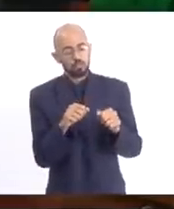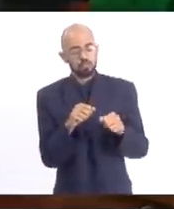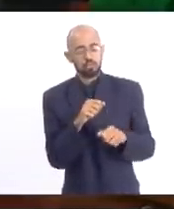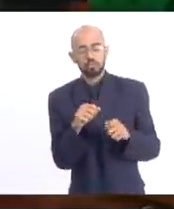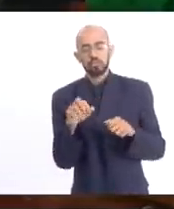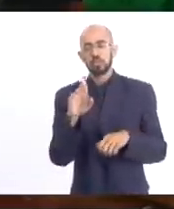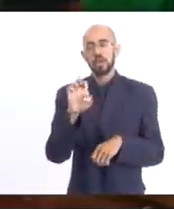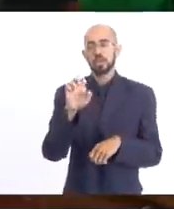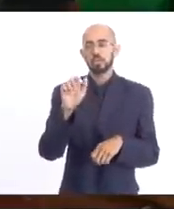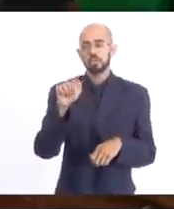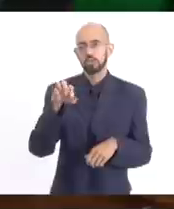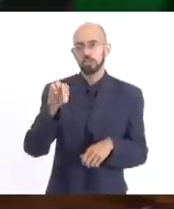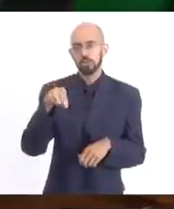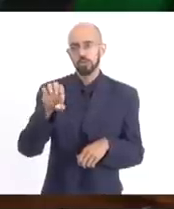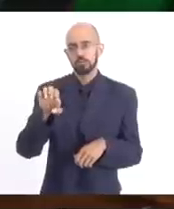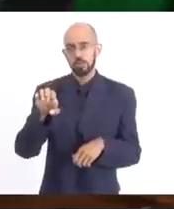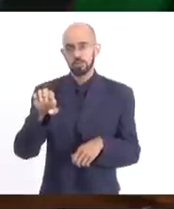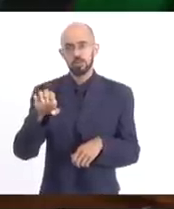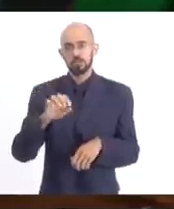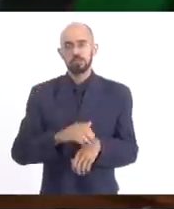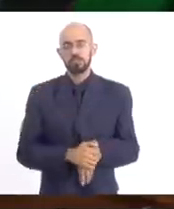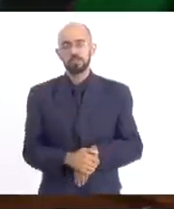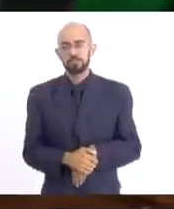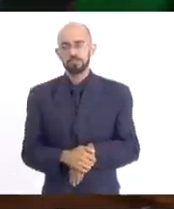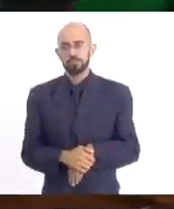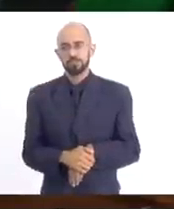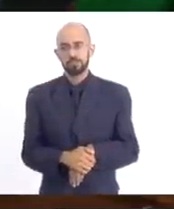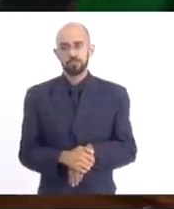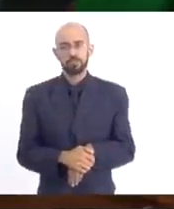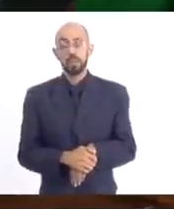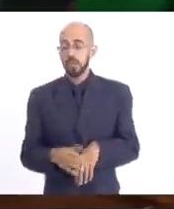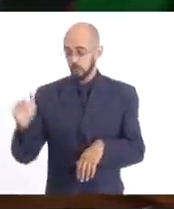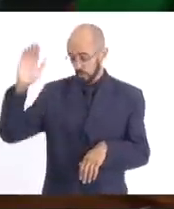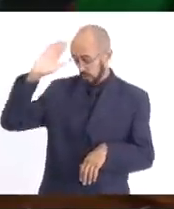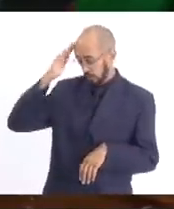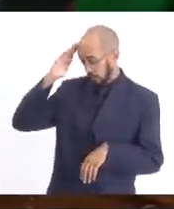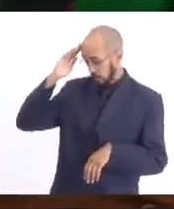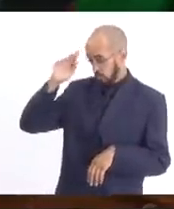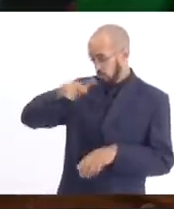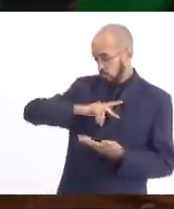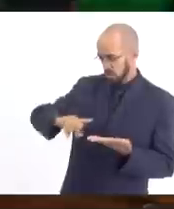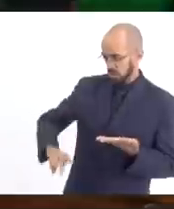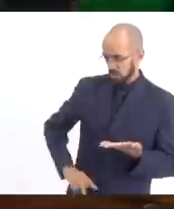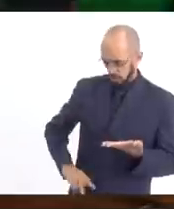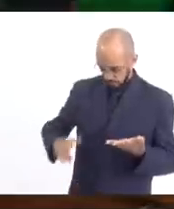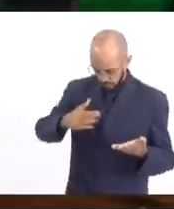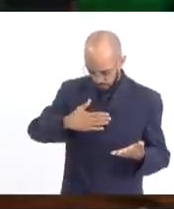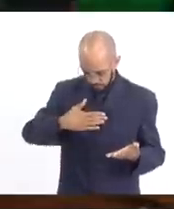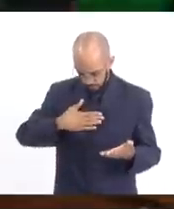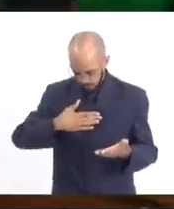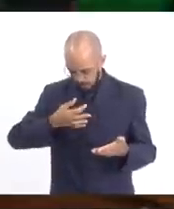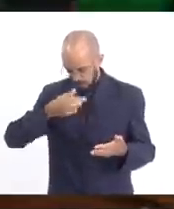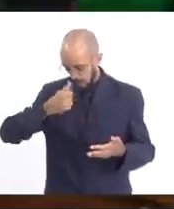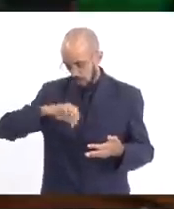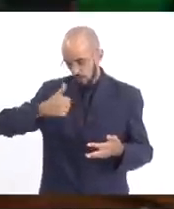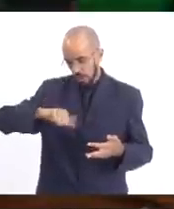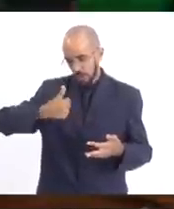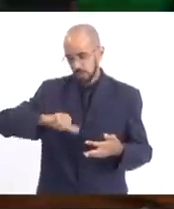mandei para a Vossa Excelência. Eu compreendi. Eu tenho a minha avaliação. O meu debate aqui não é...